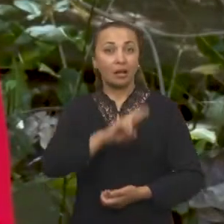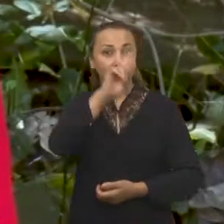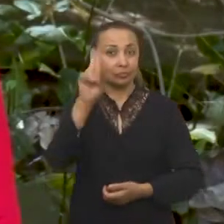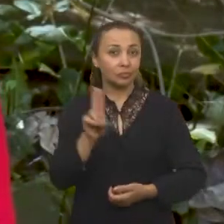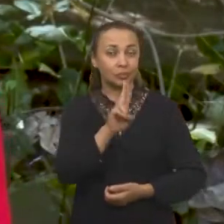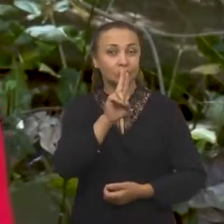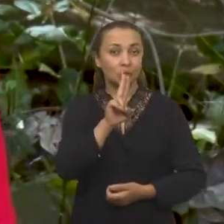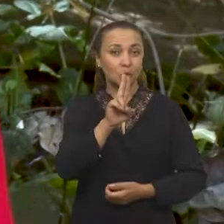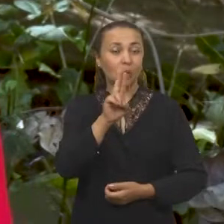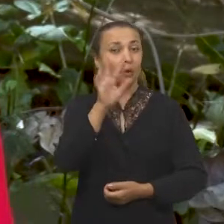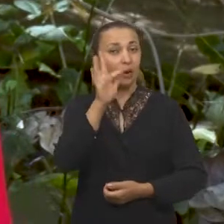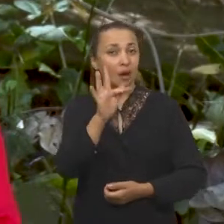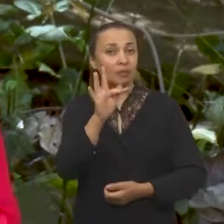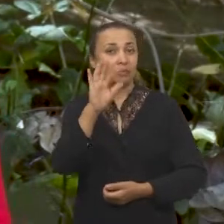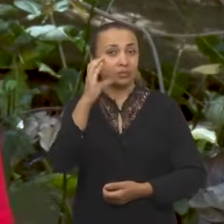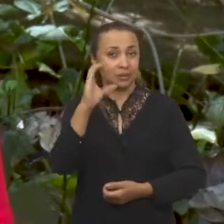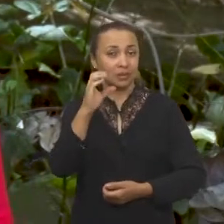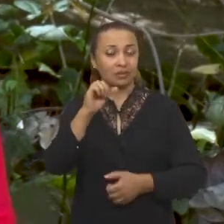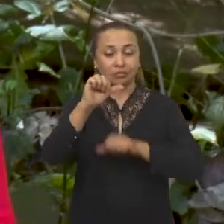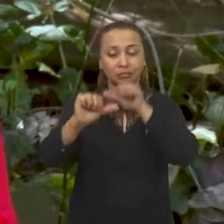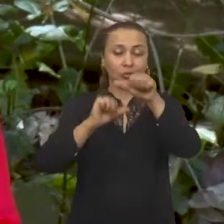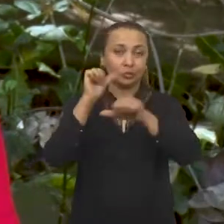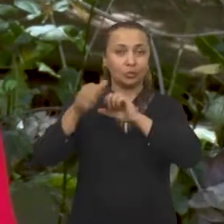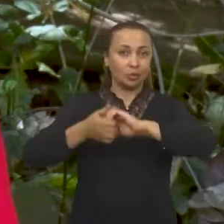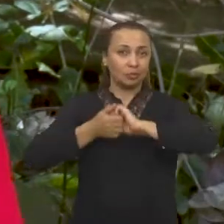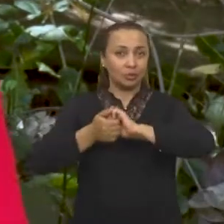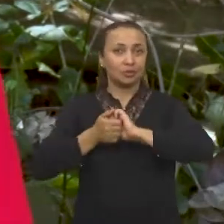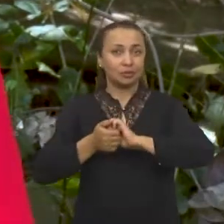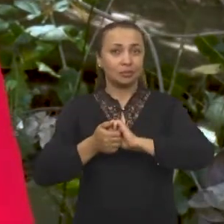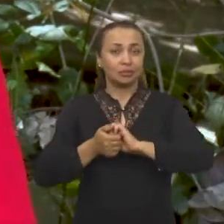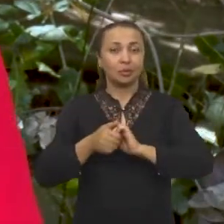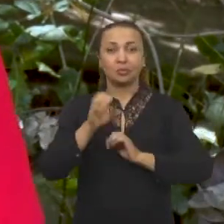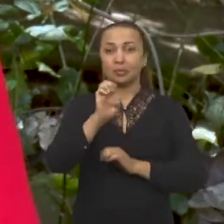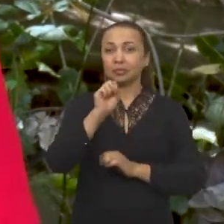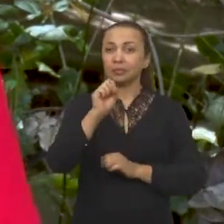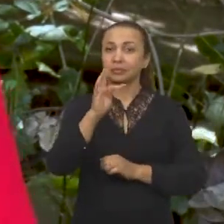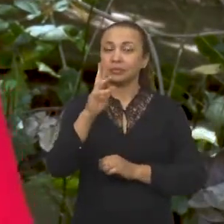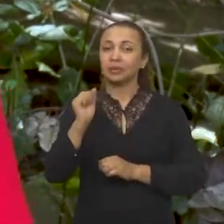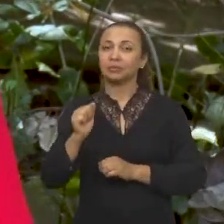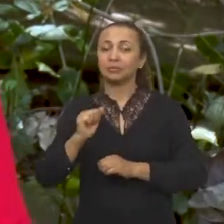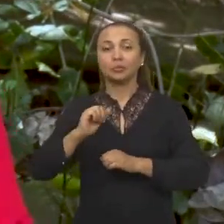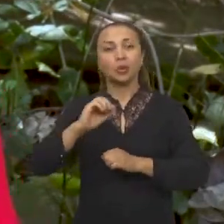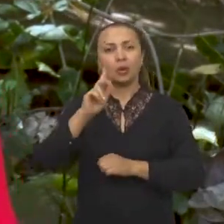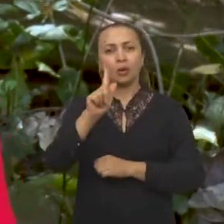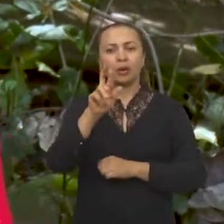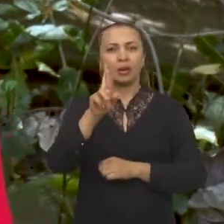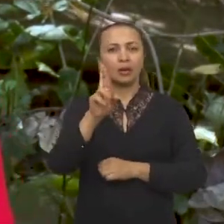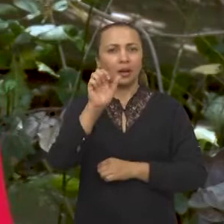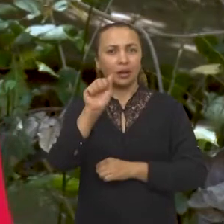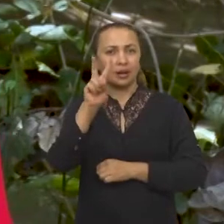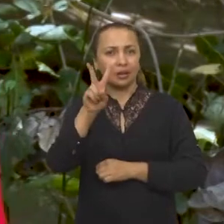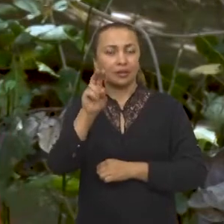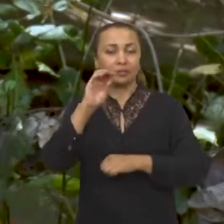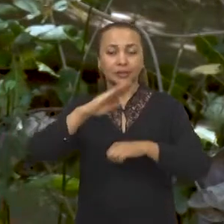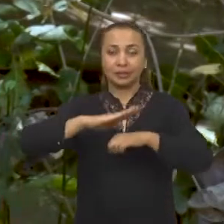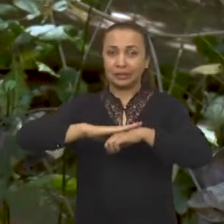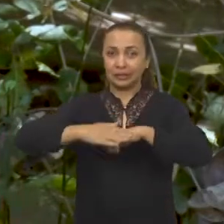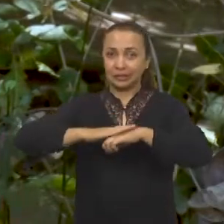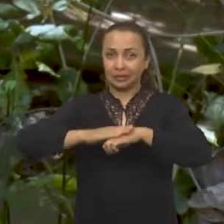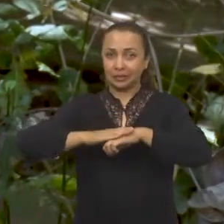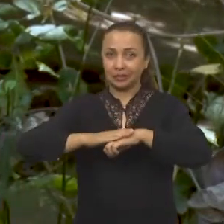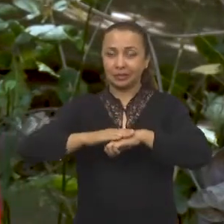A Universidade Federal do Ceará está desenvolvendo, em parceria com uma startup, o Grafiderm, um novo curativo feito à base